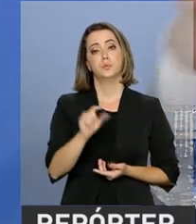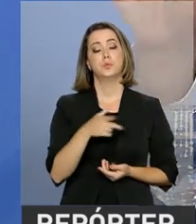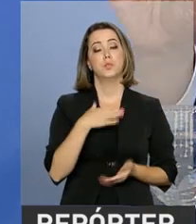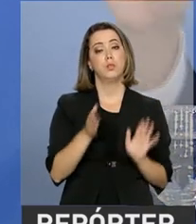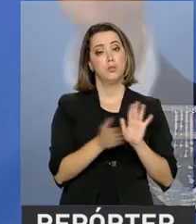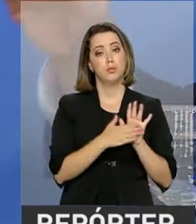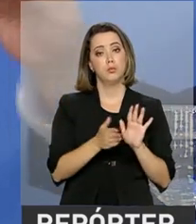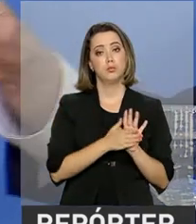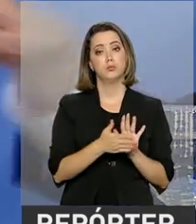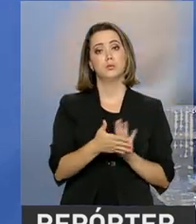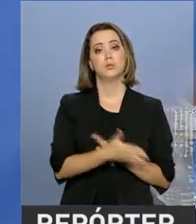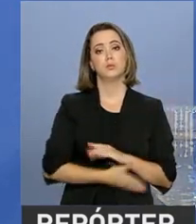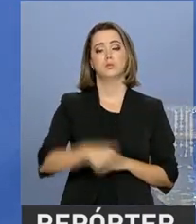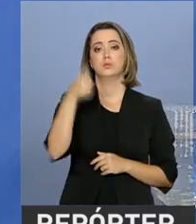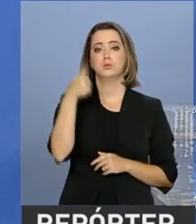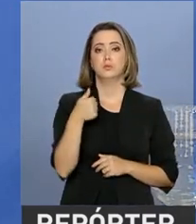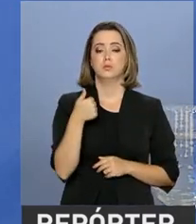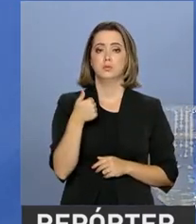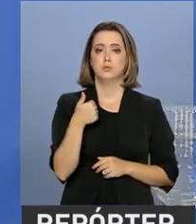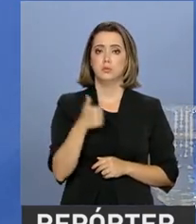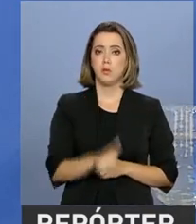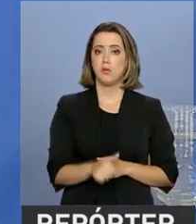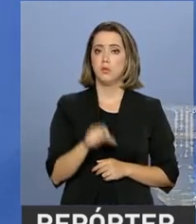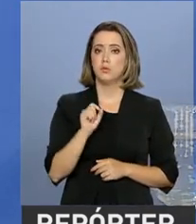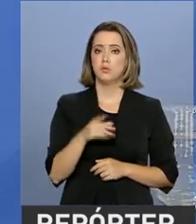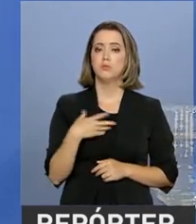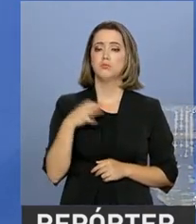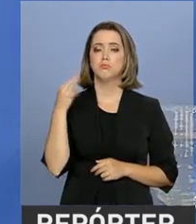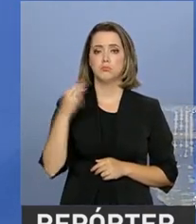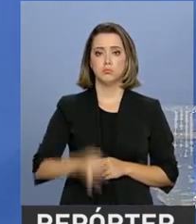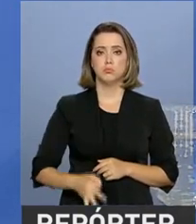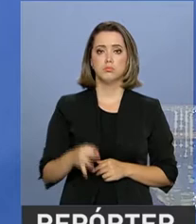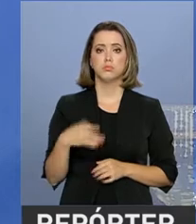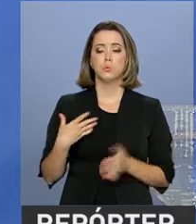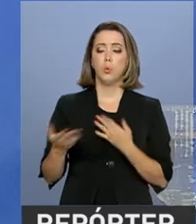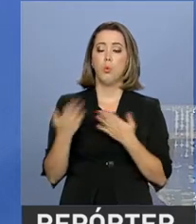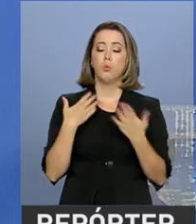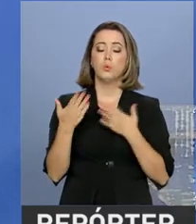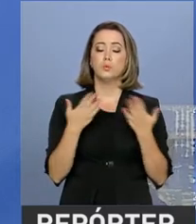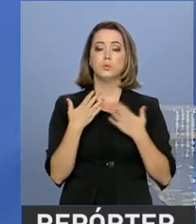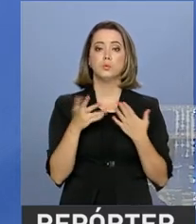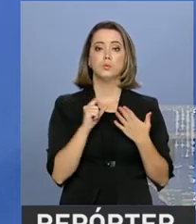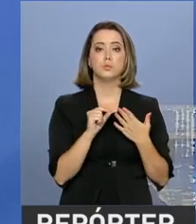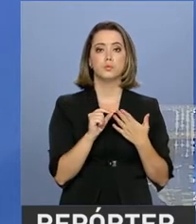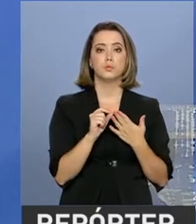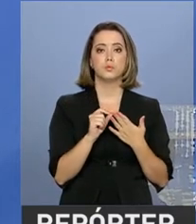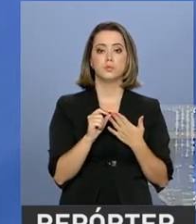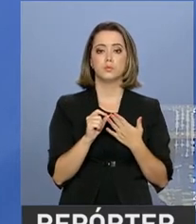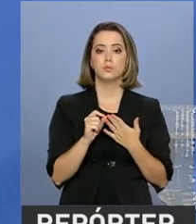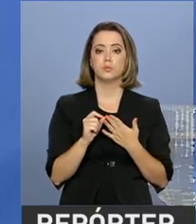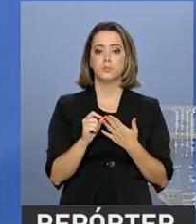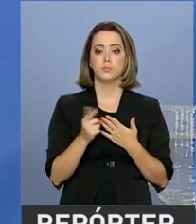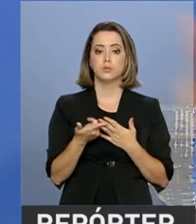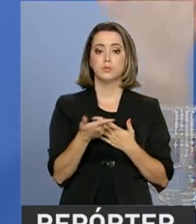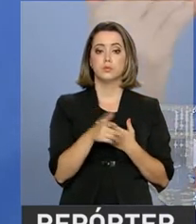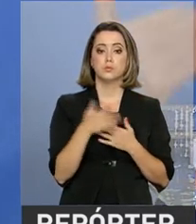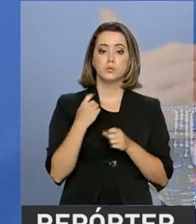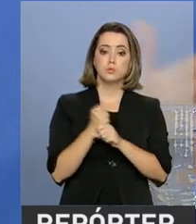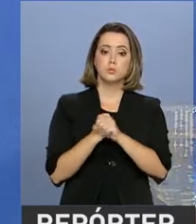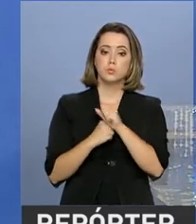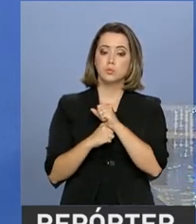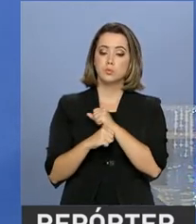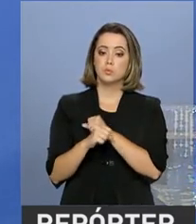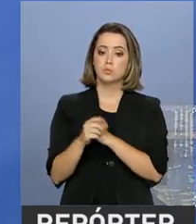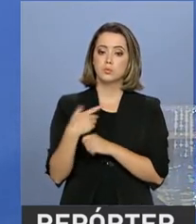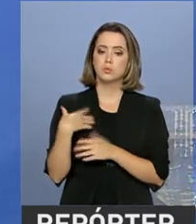mostram a melhora substancial em relação os últimos anos lembrando